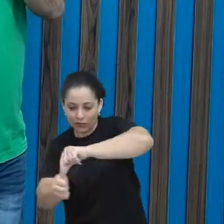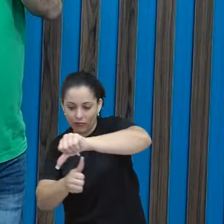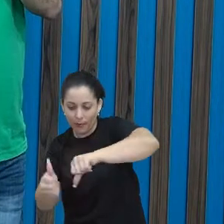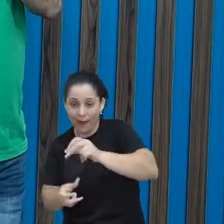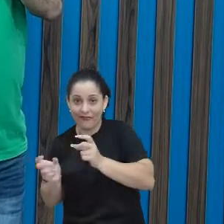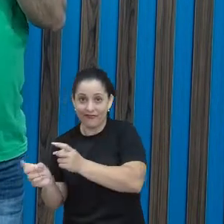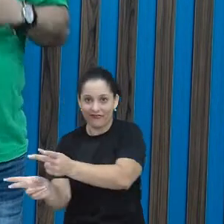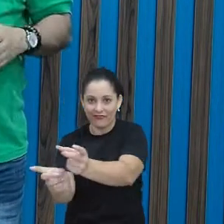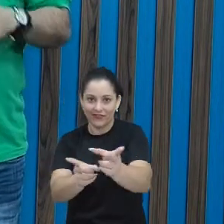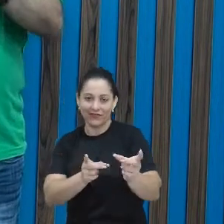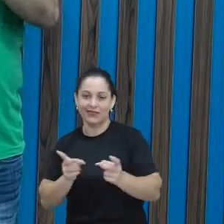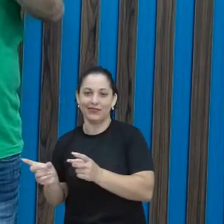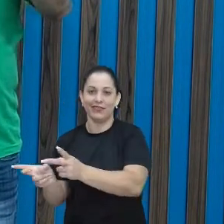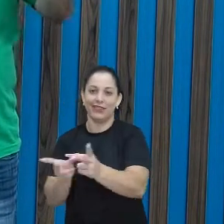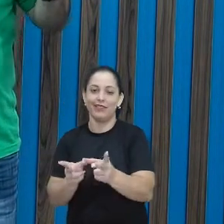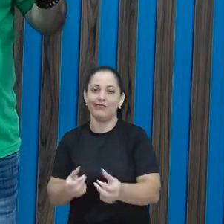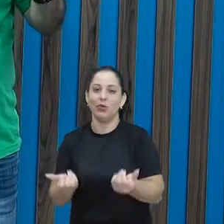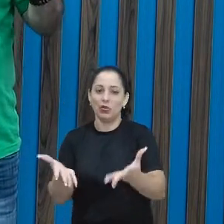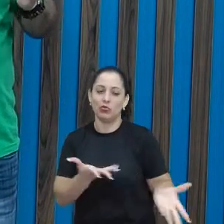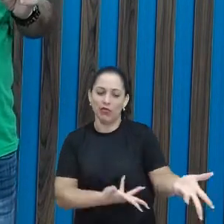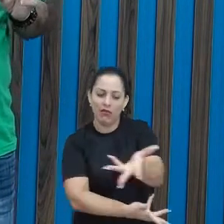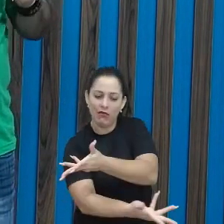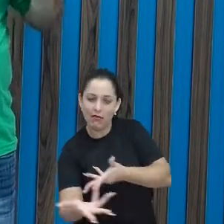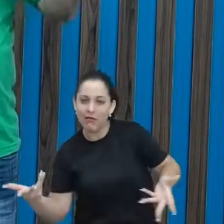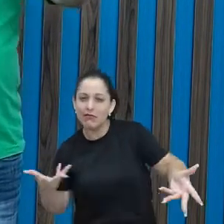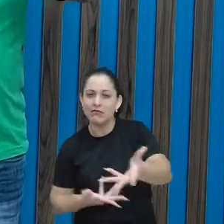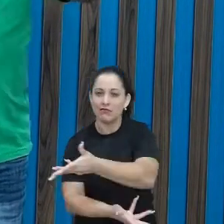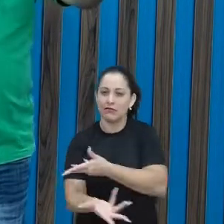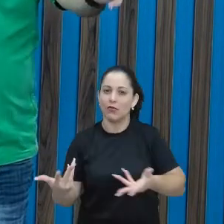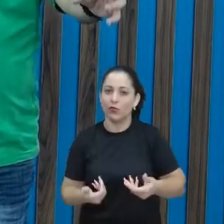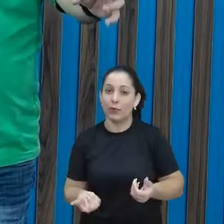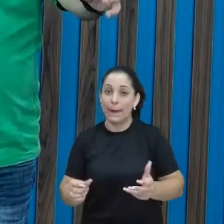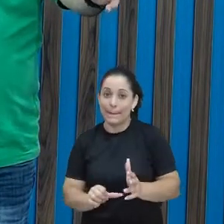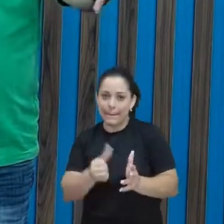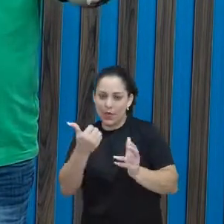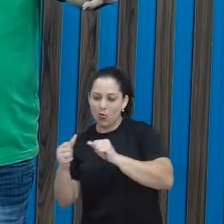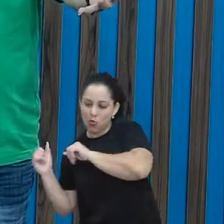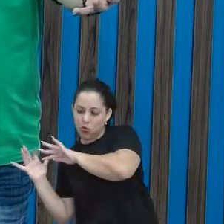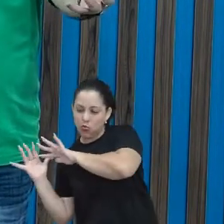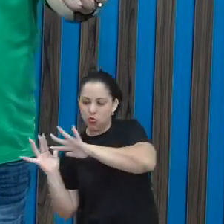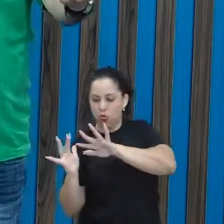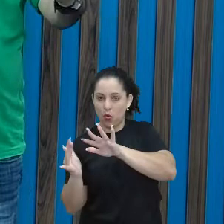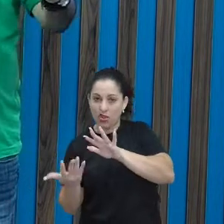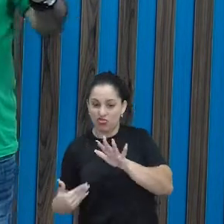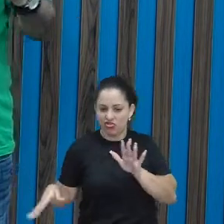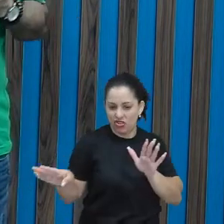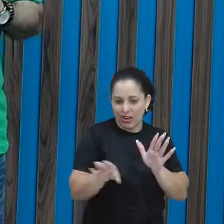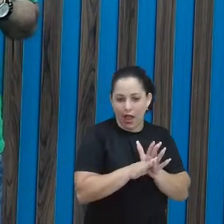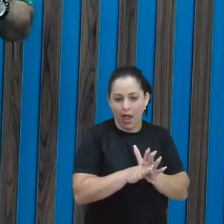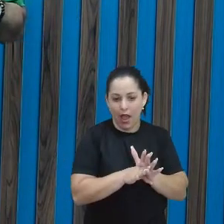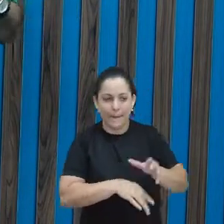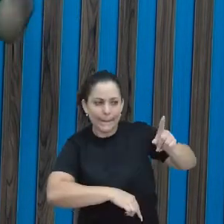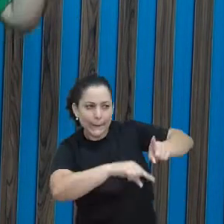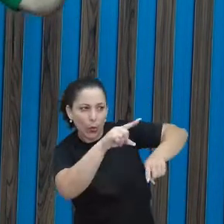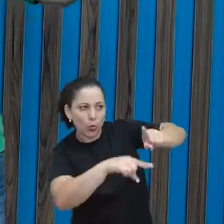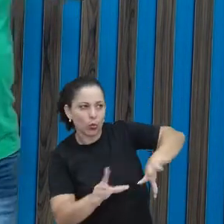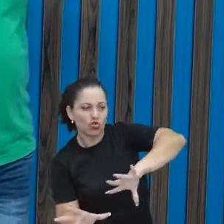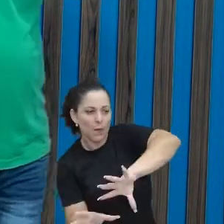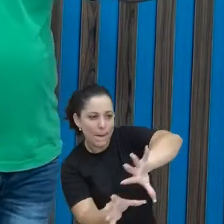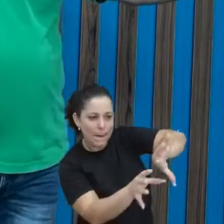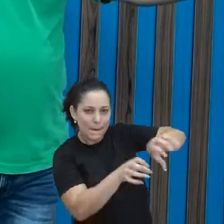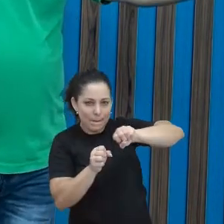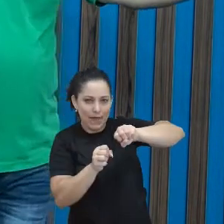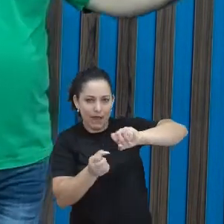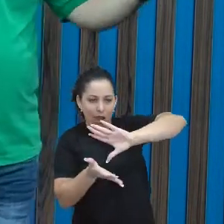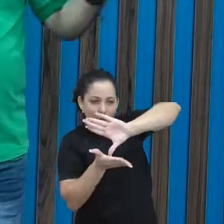vender os seus produtos. Então isso vai estar ligado. Invadem determinados territórios para extrair dali matérias-primas, levar